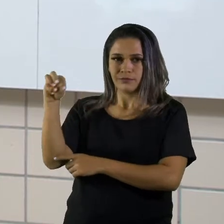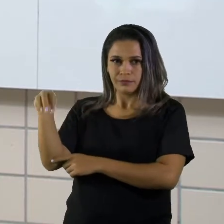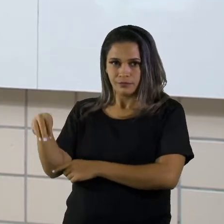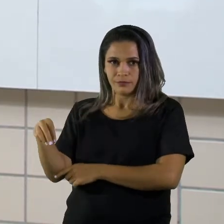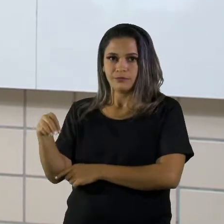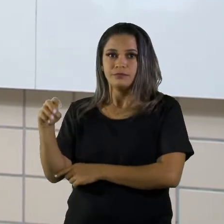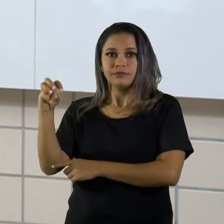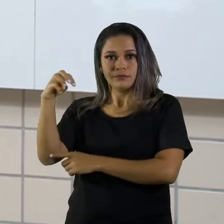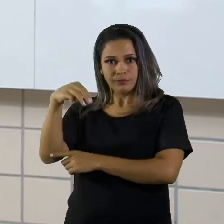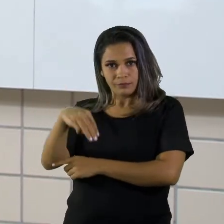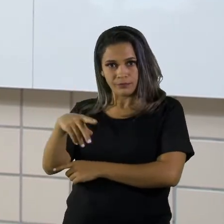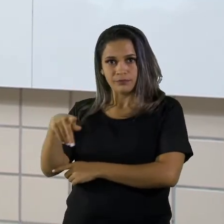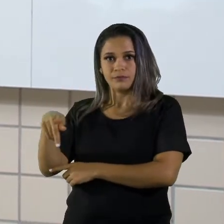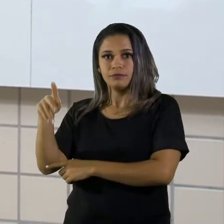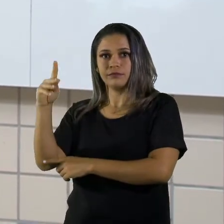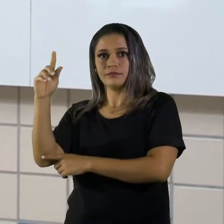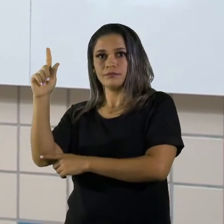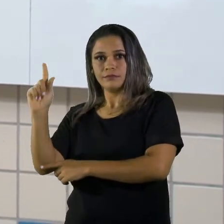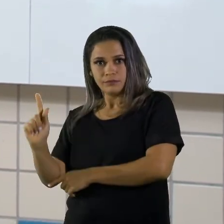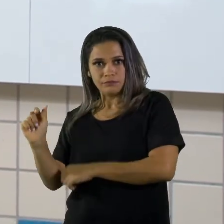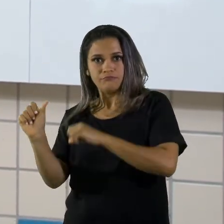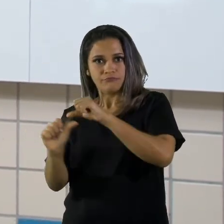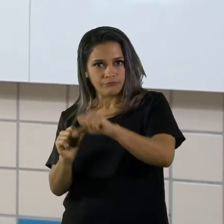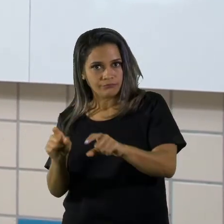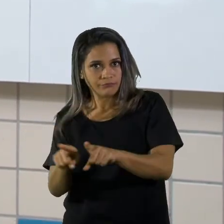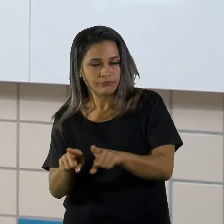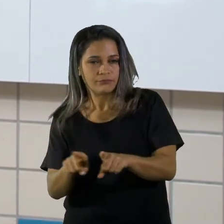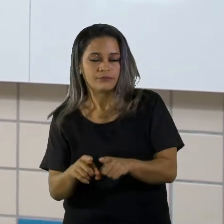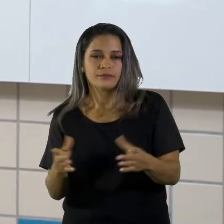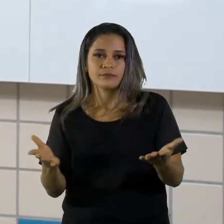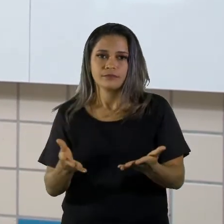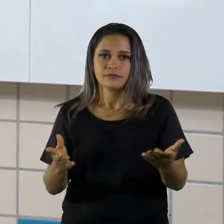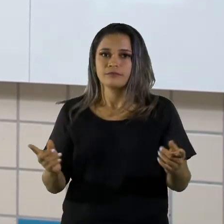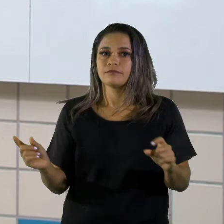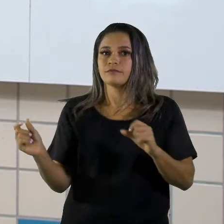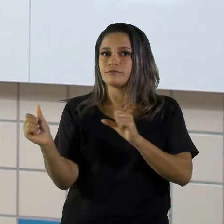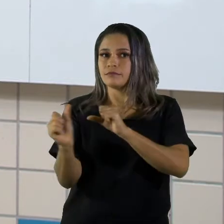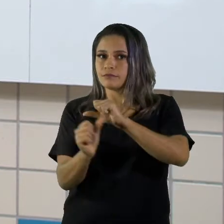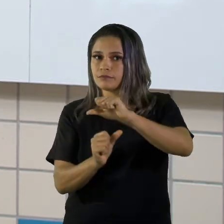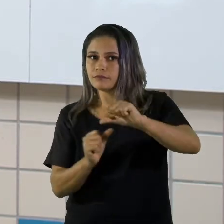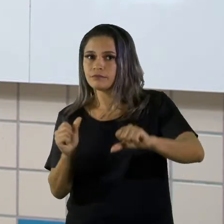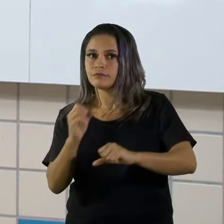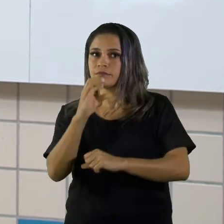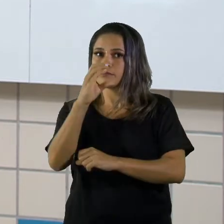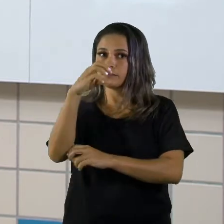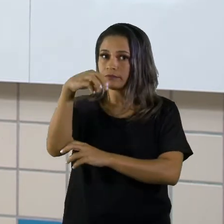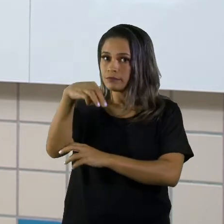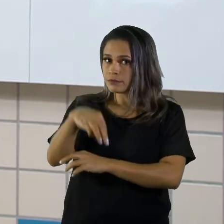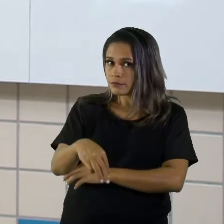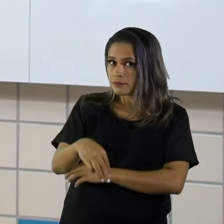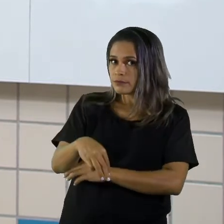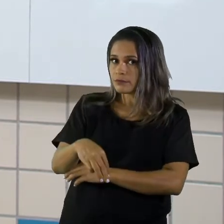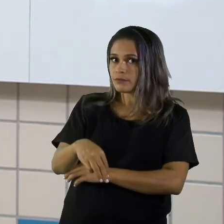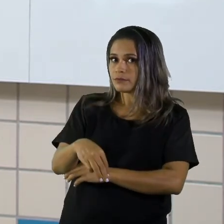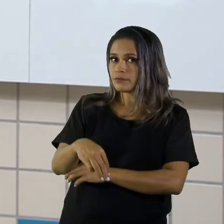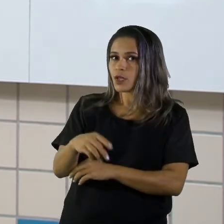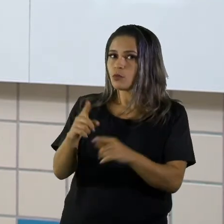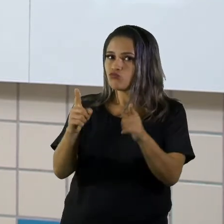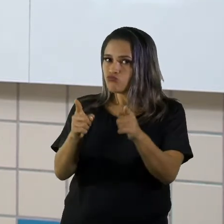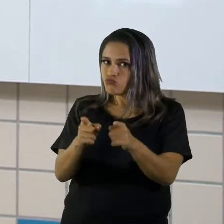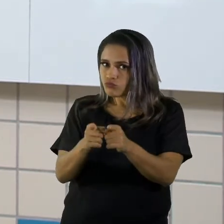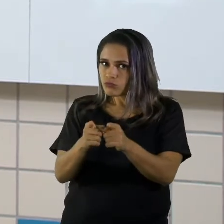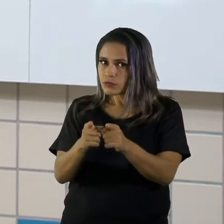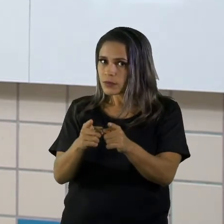quilômetros. Agora nós vamos fazer a transformação, a conversão de centímetros, que é aquela unidade de medida menor,